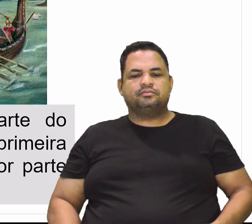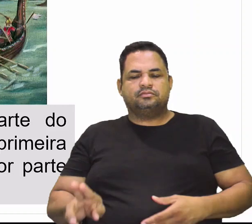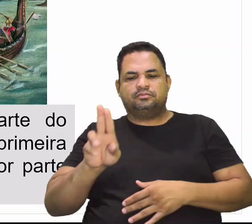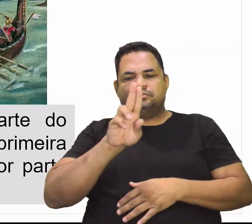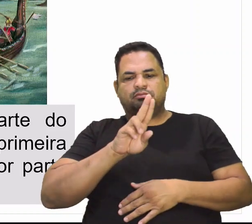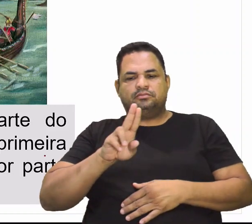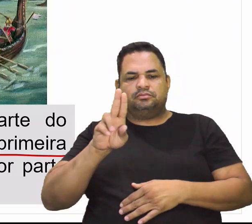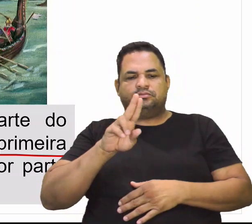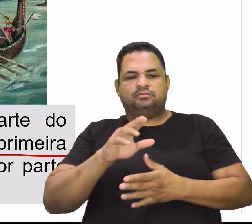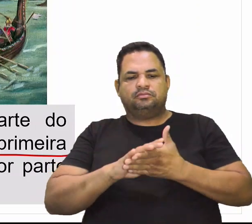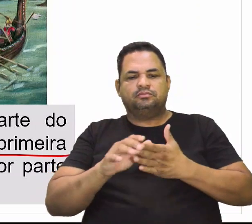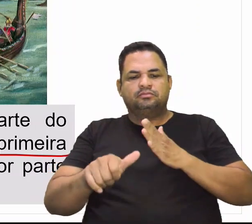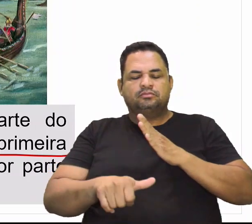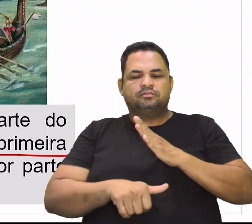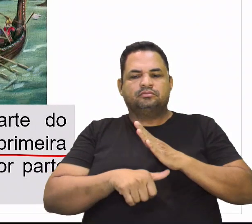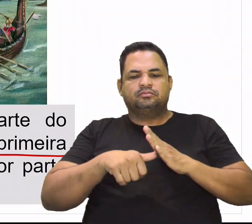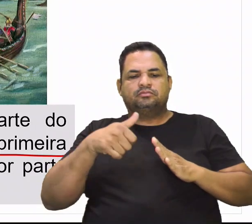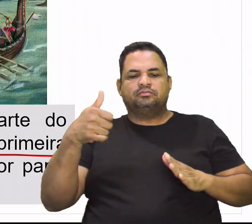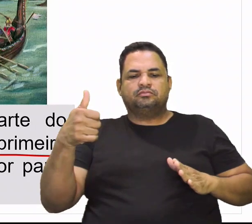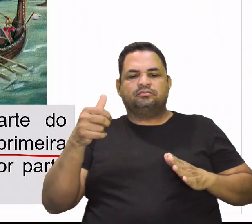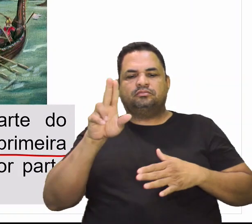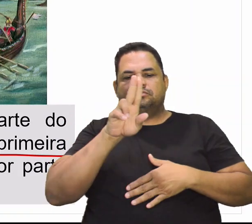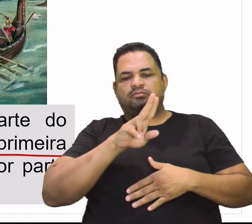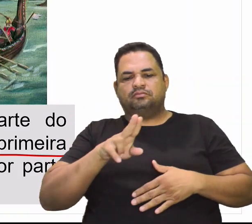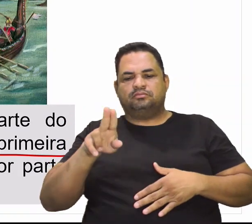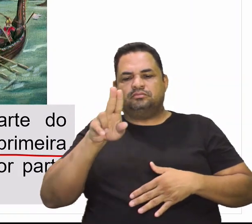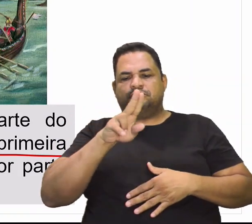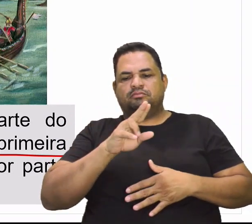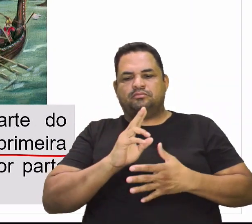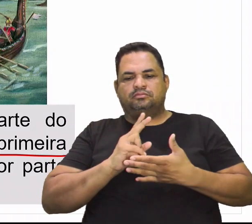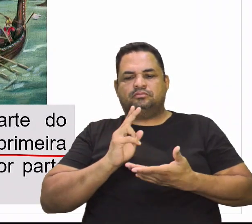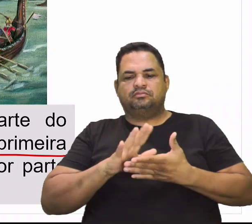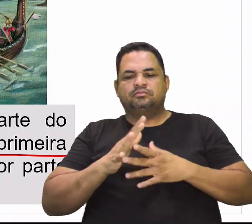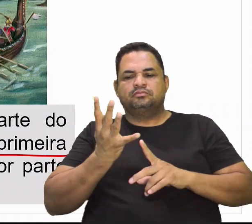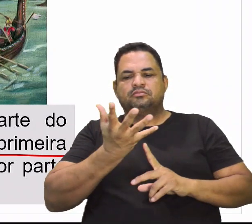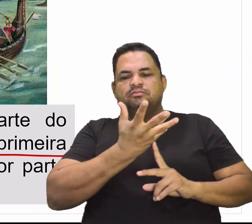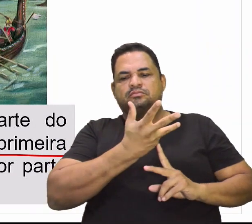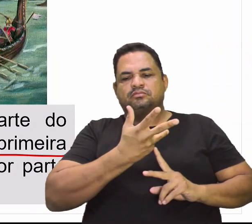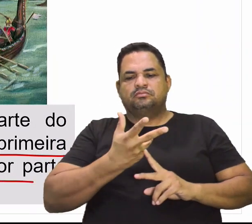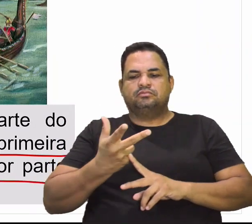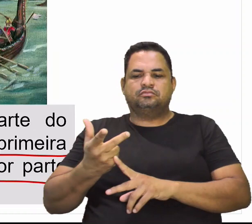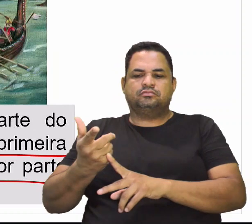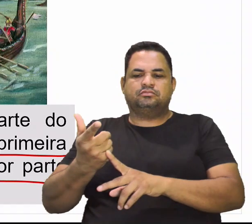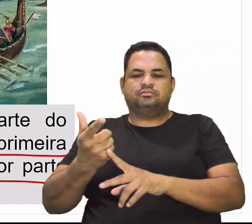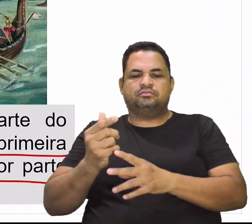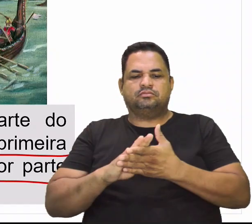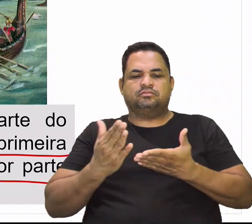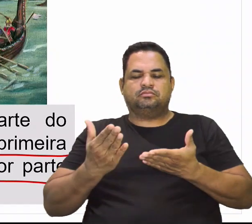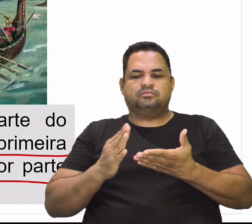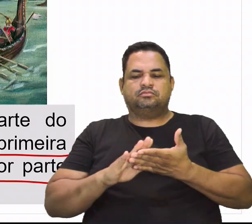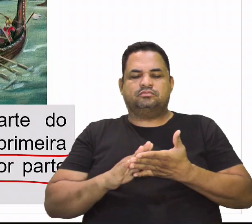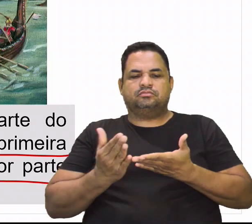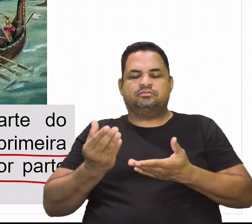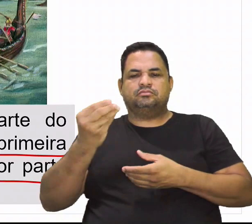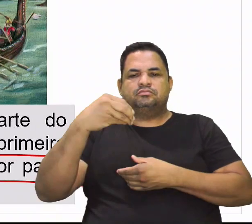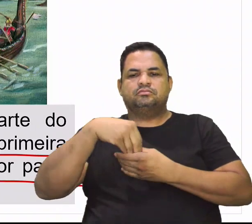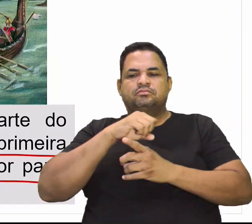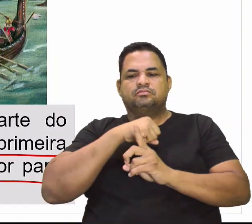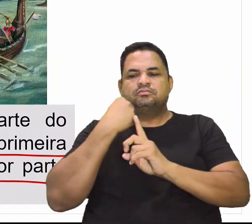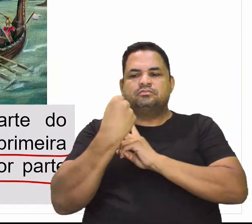ser utilizados, sendo a primeira expressão de uso extensivo dessa arte por parte de